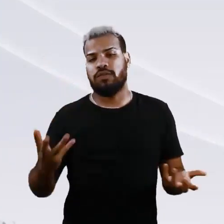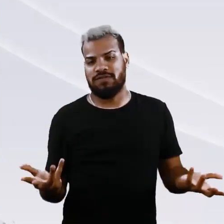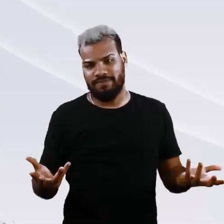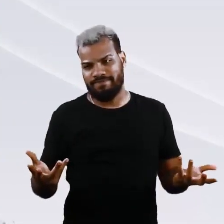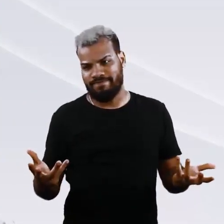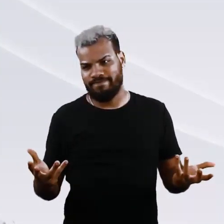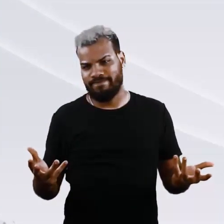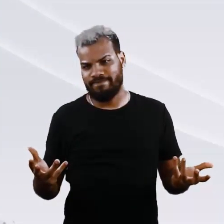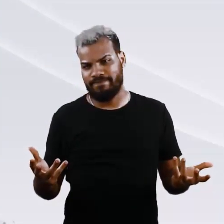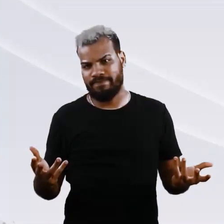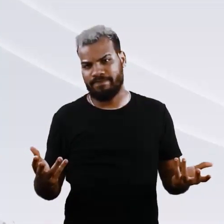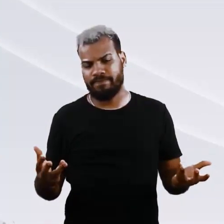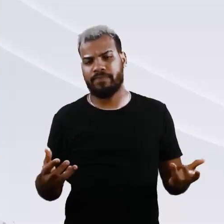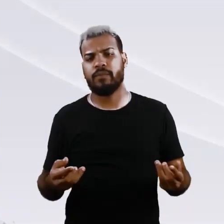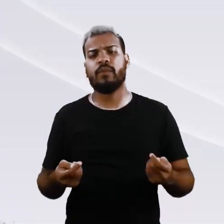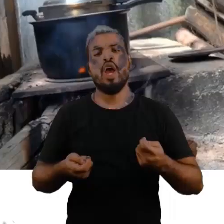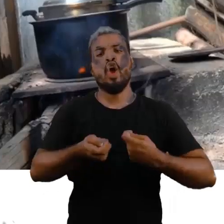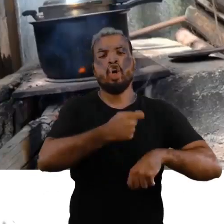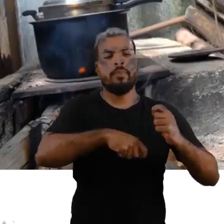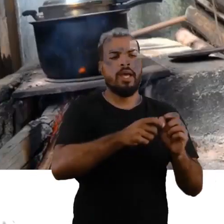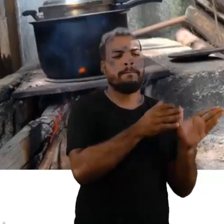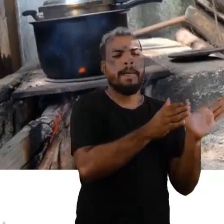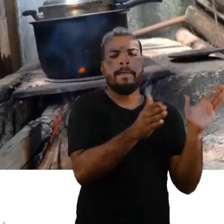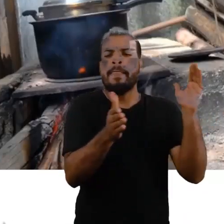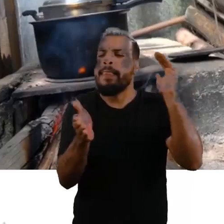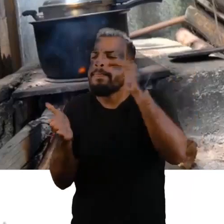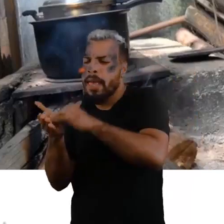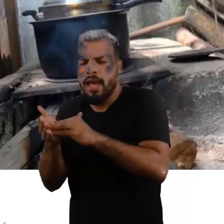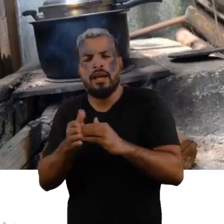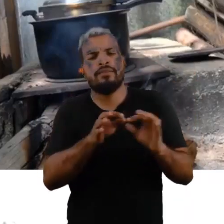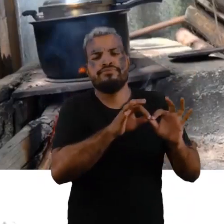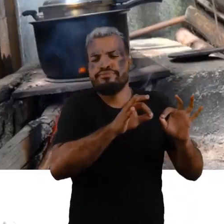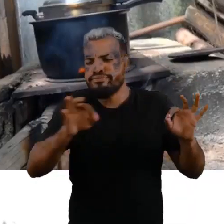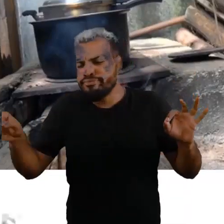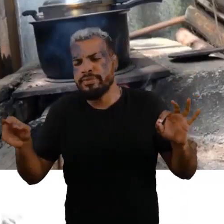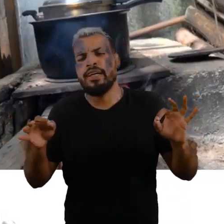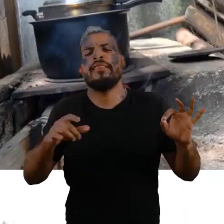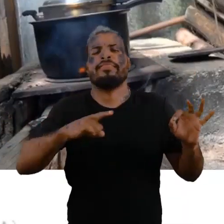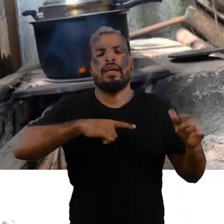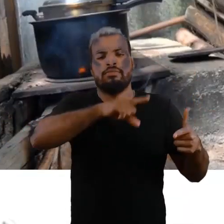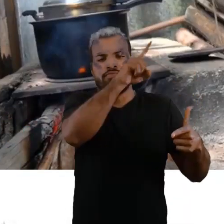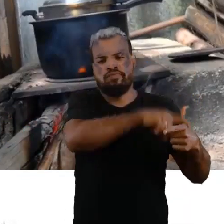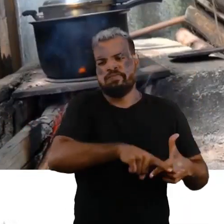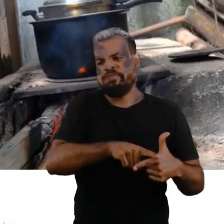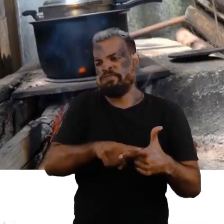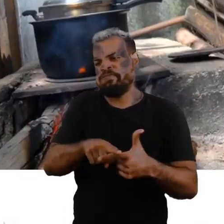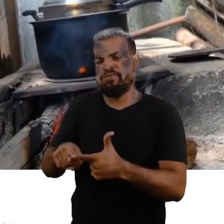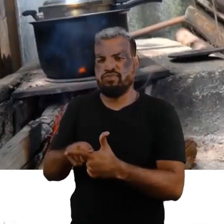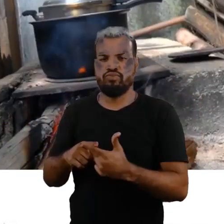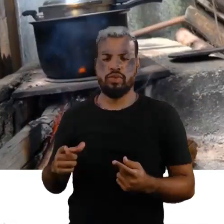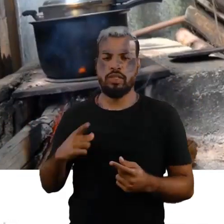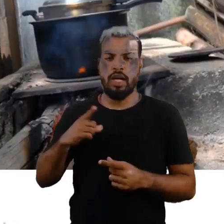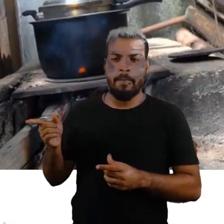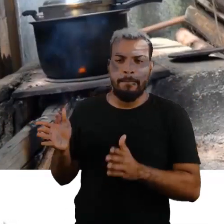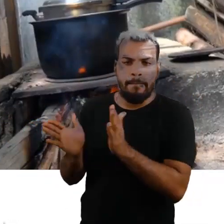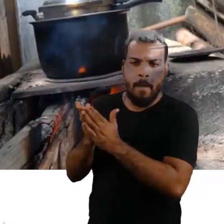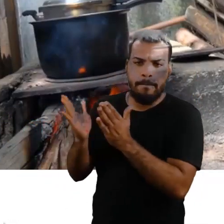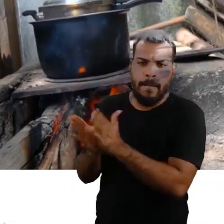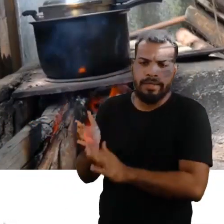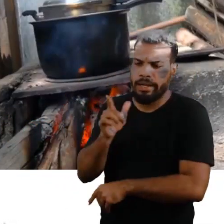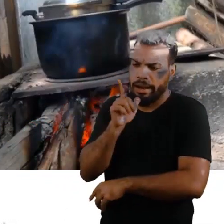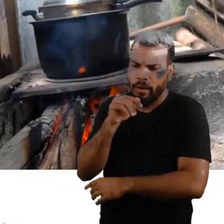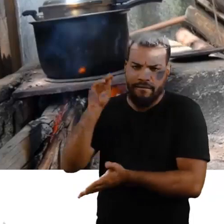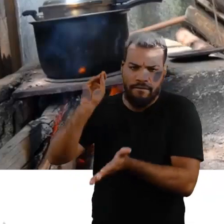né? A economia linear, ela gera diversos problemas.